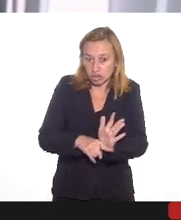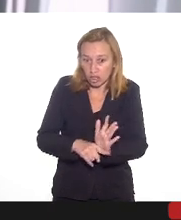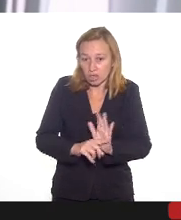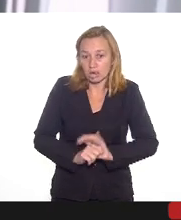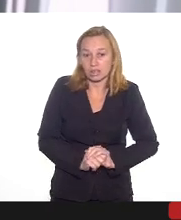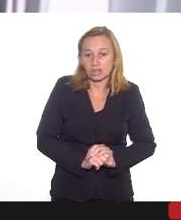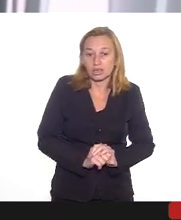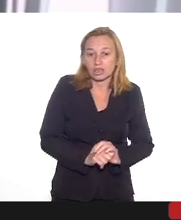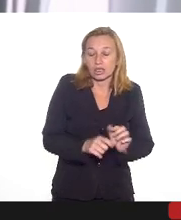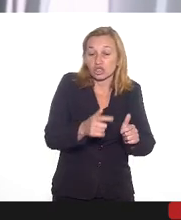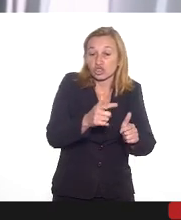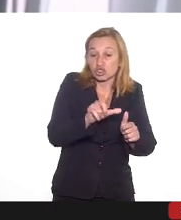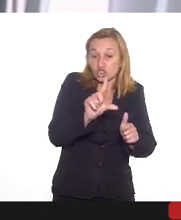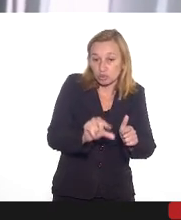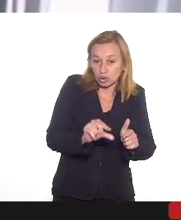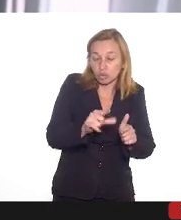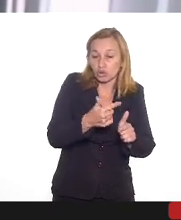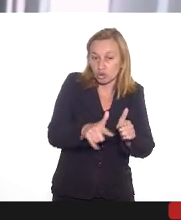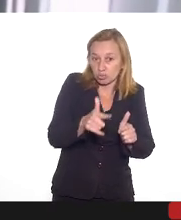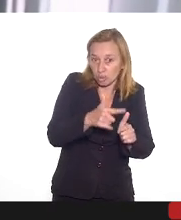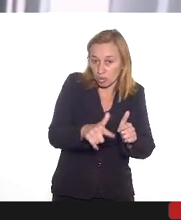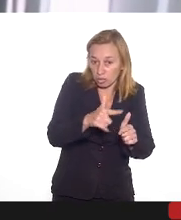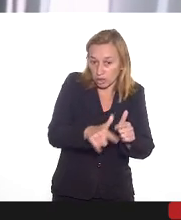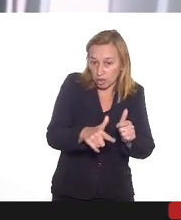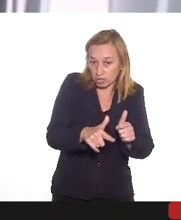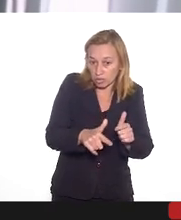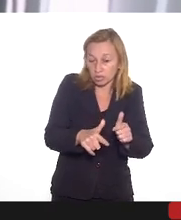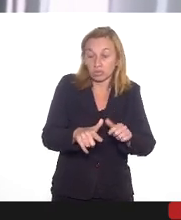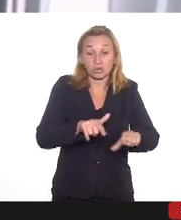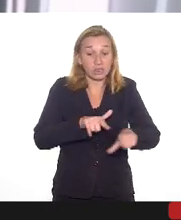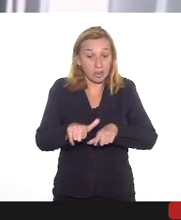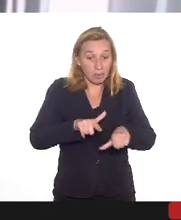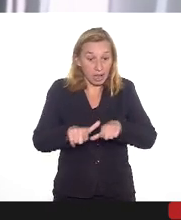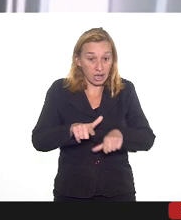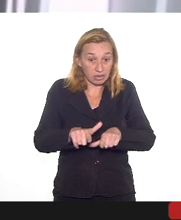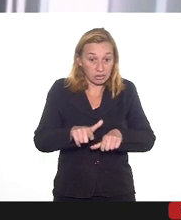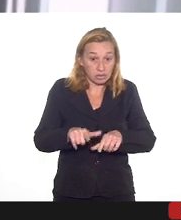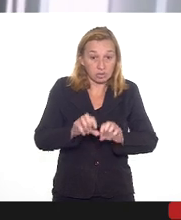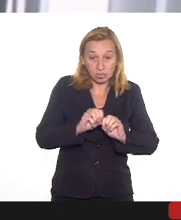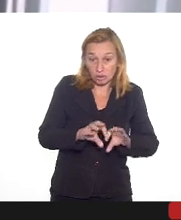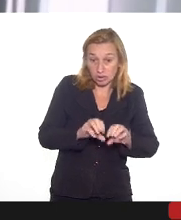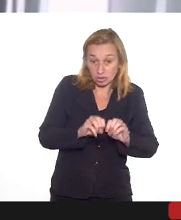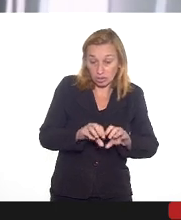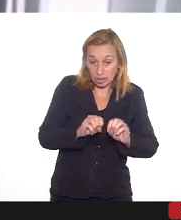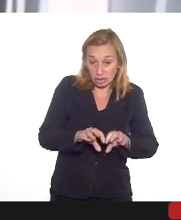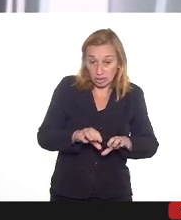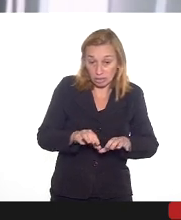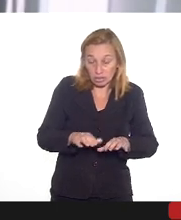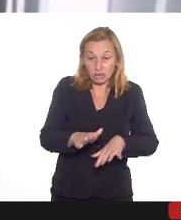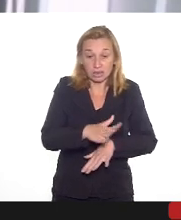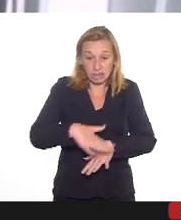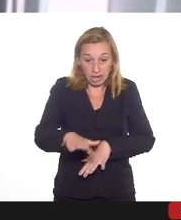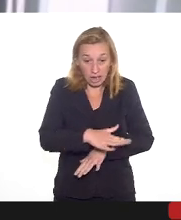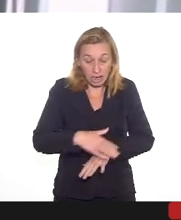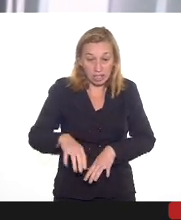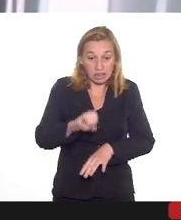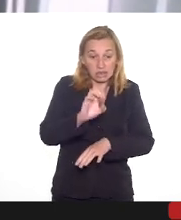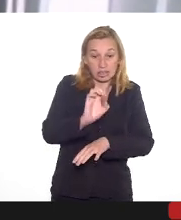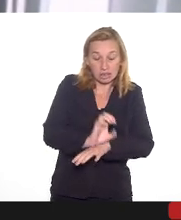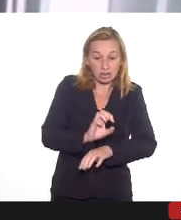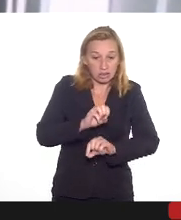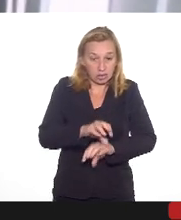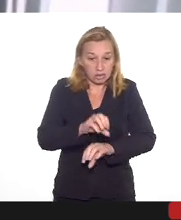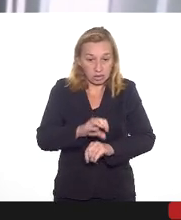os problemas de precarização do exercício docente na rede estadual de educação, eu, de fato, reitero, e provavelmente é